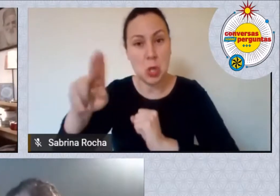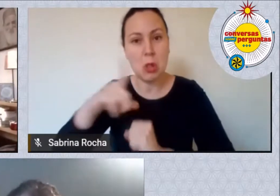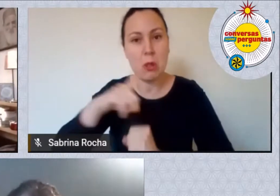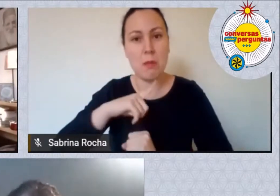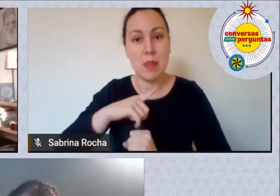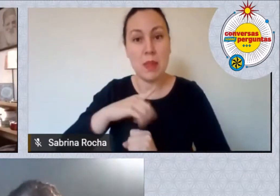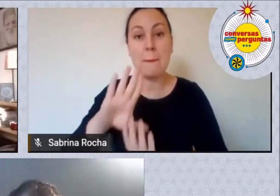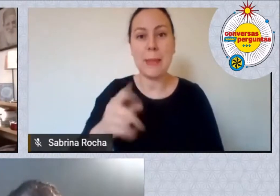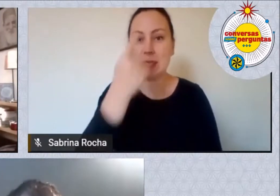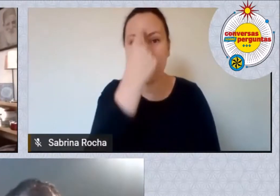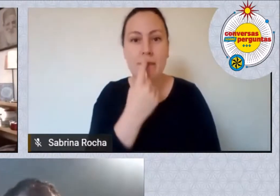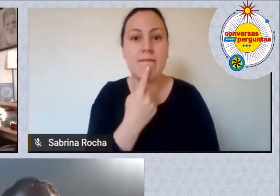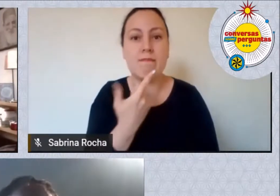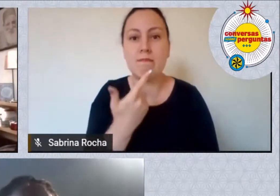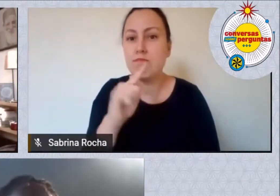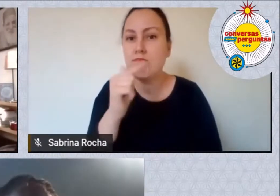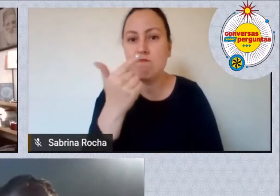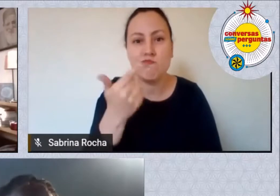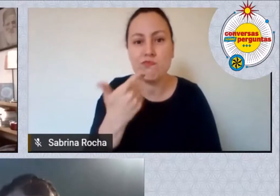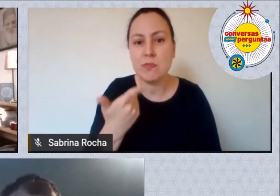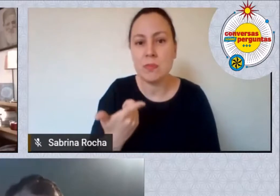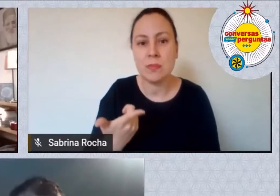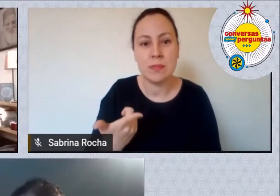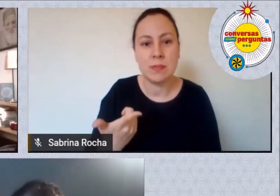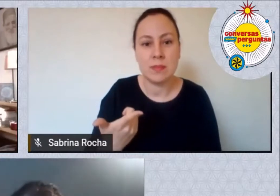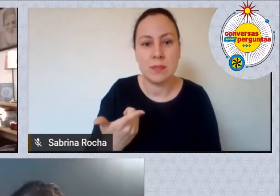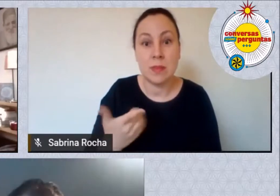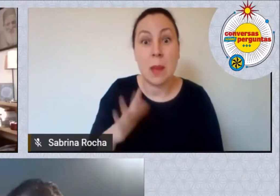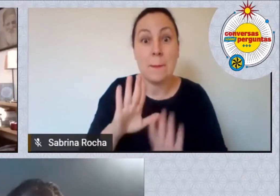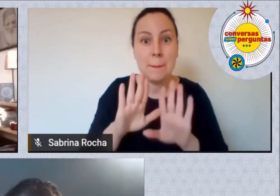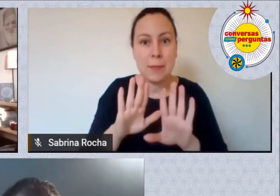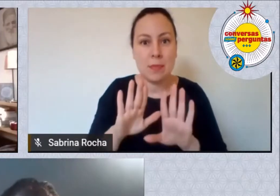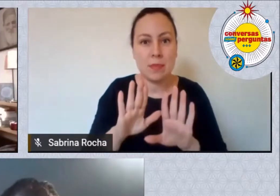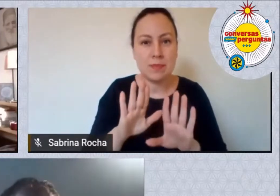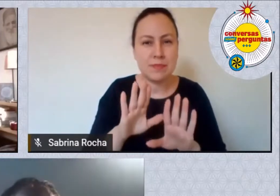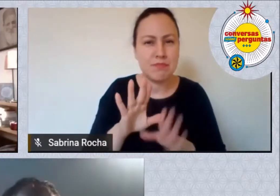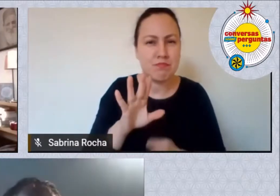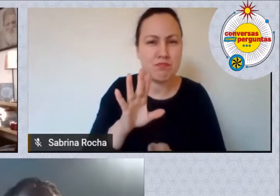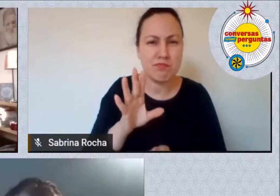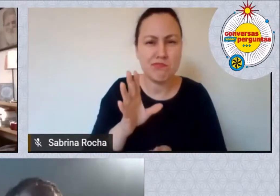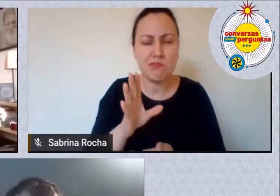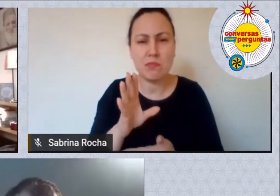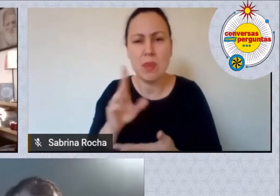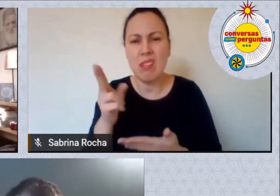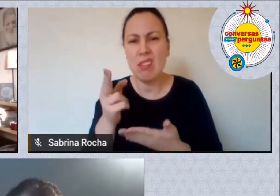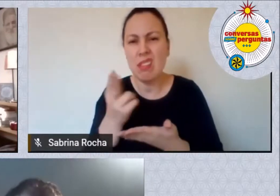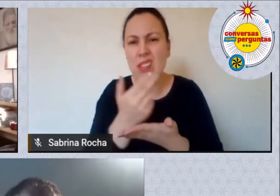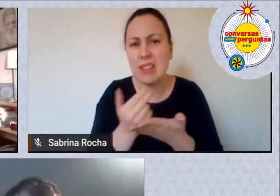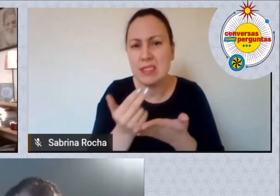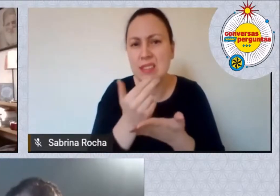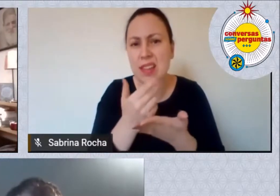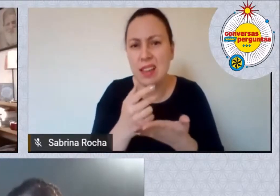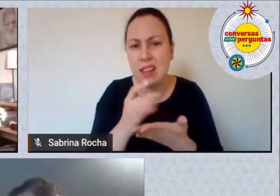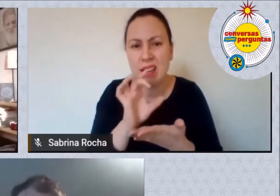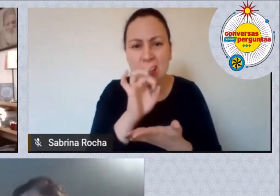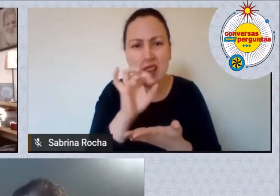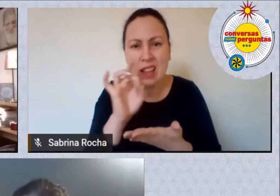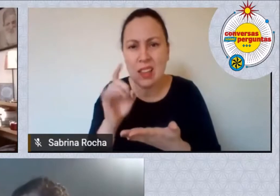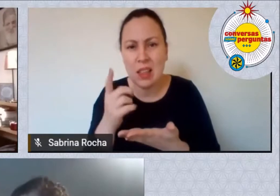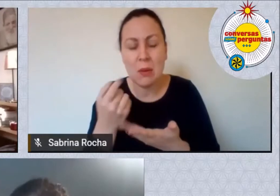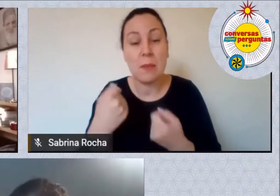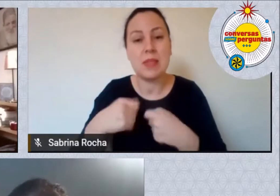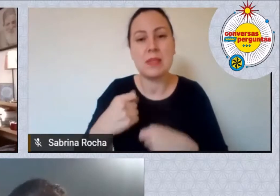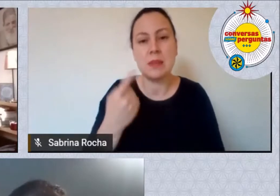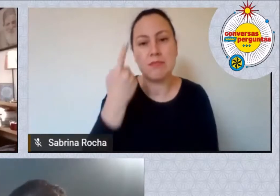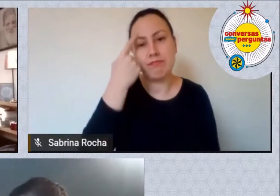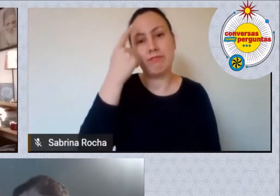Né? Mas a gente tem aquelas reproduções que são feitas sobre ele, mas cada um precisa criar o